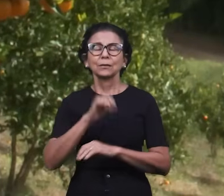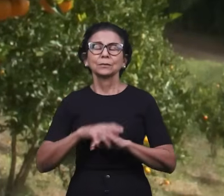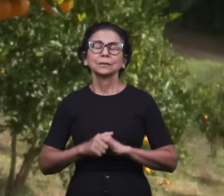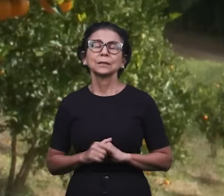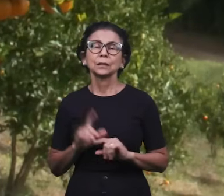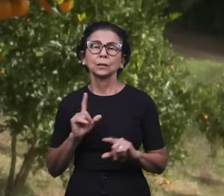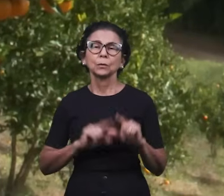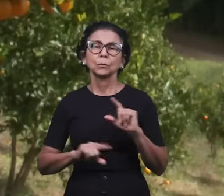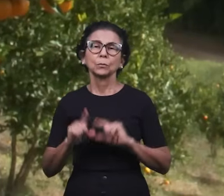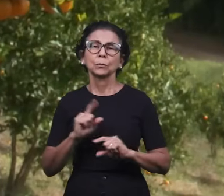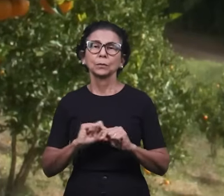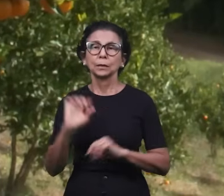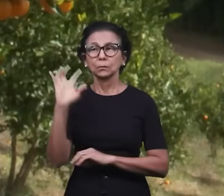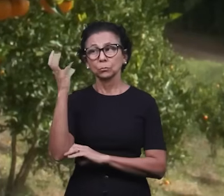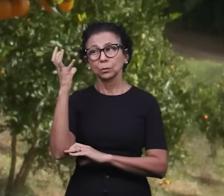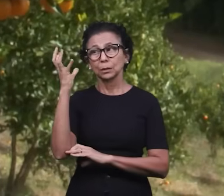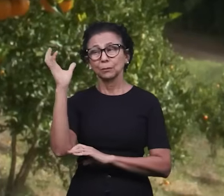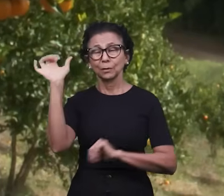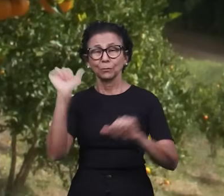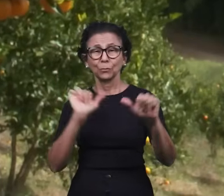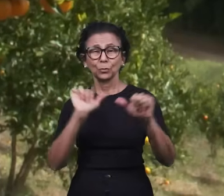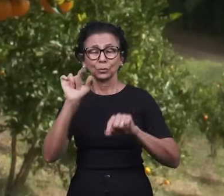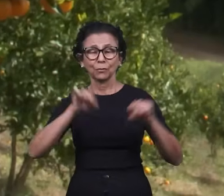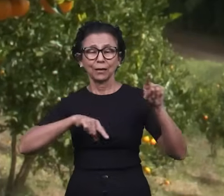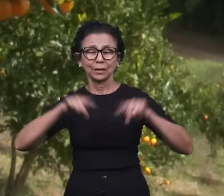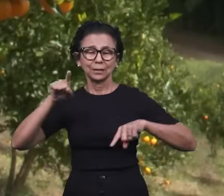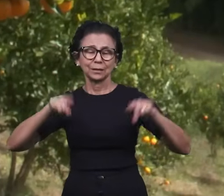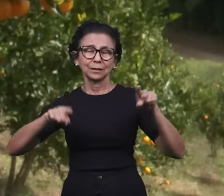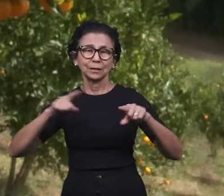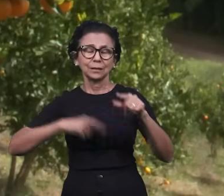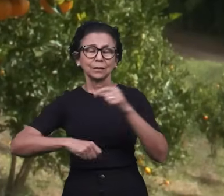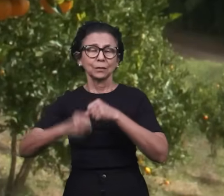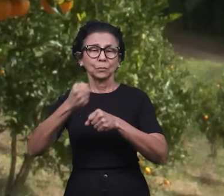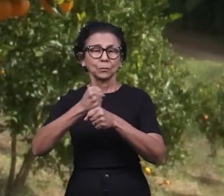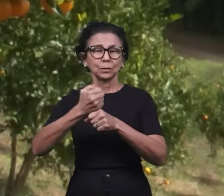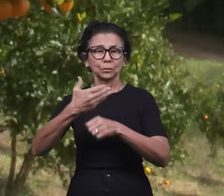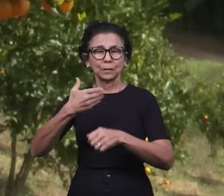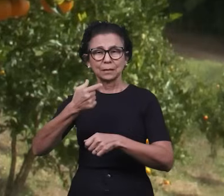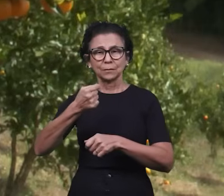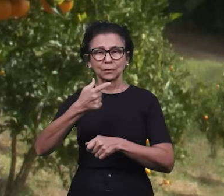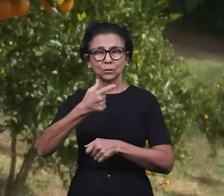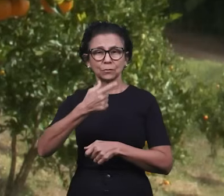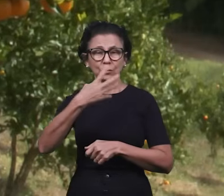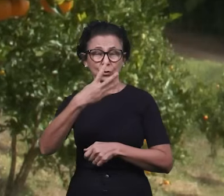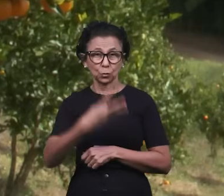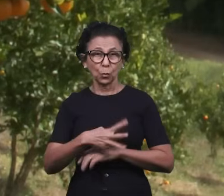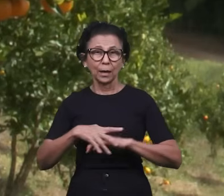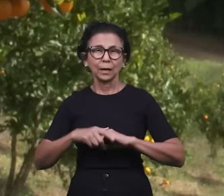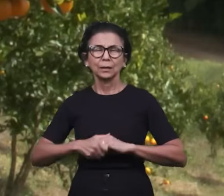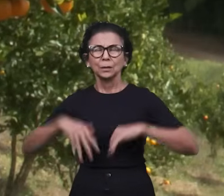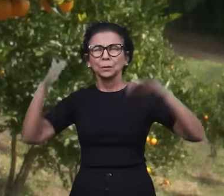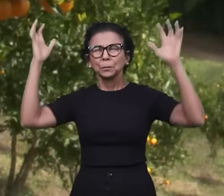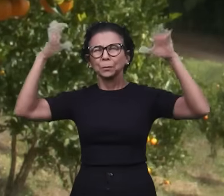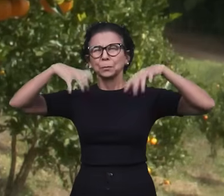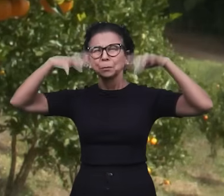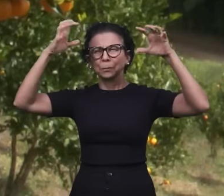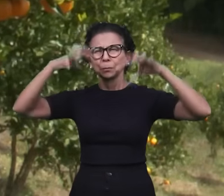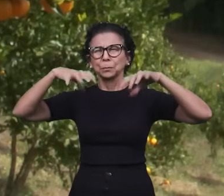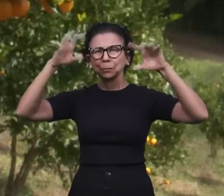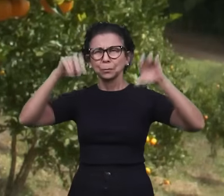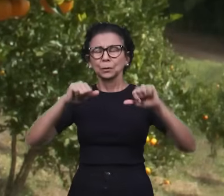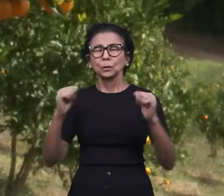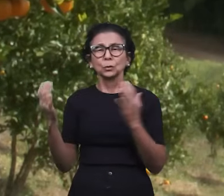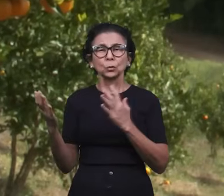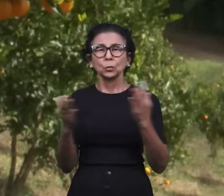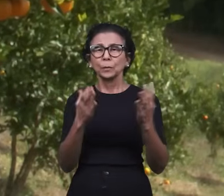dessa atividade. E além disso, a gente também acompanha os produtores na hora do manejo, do controle de pragas e doenças. Então a